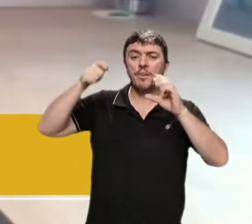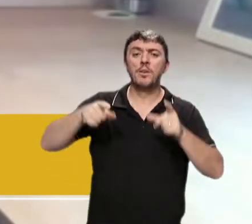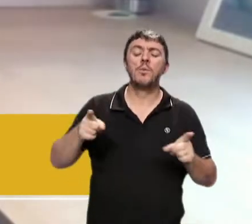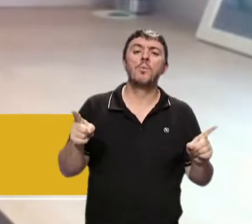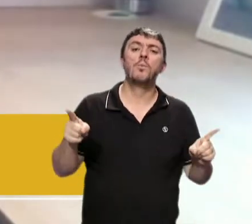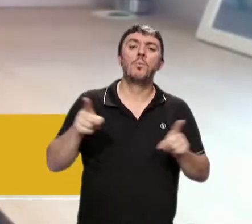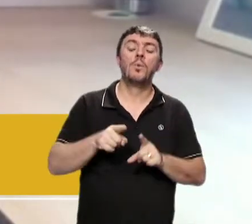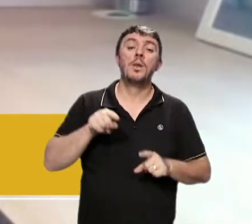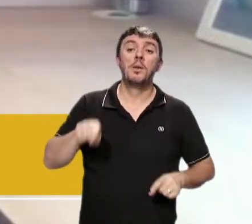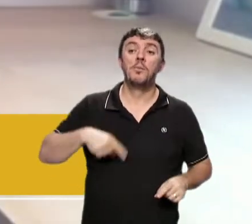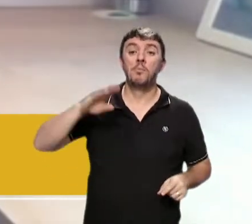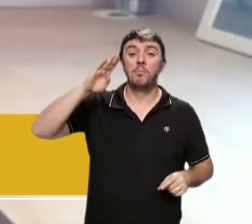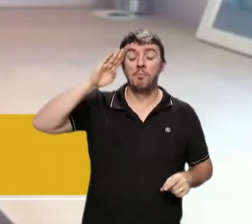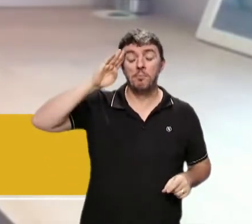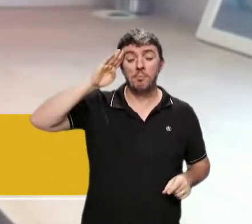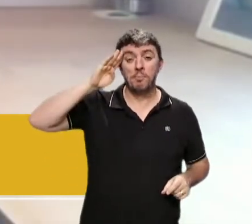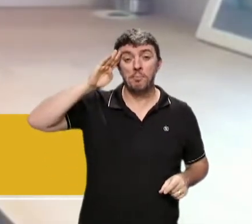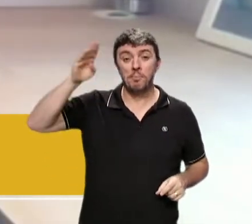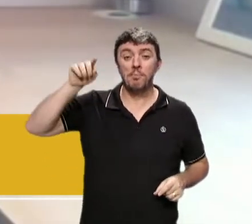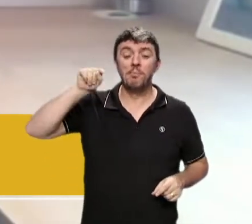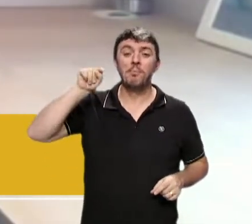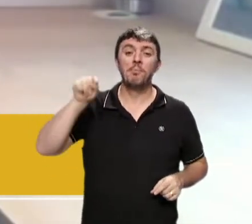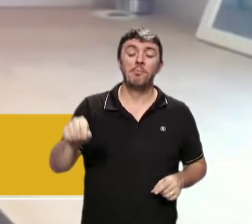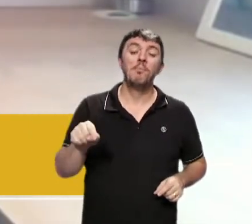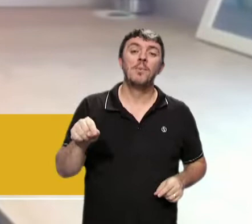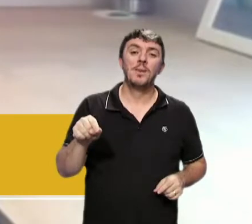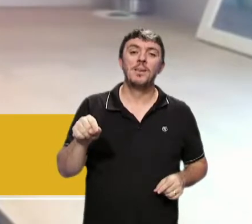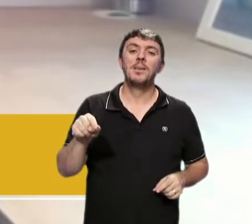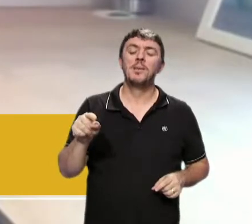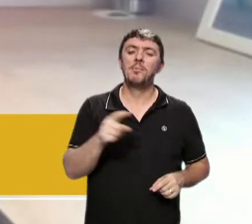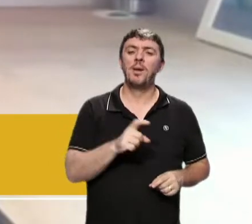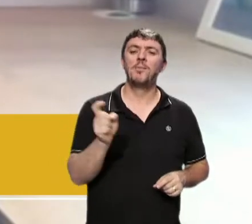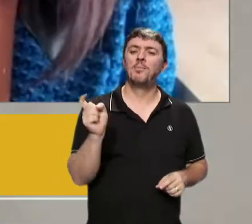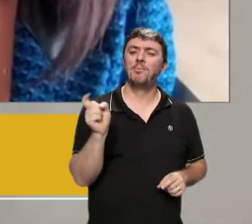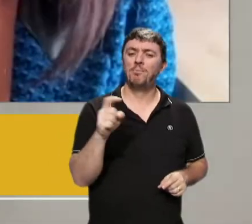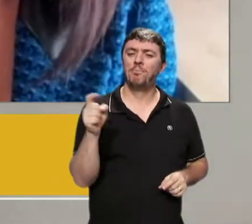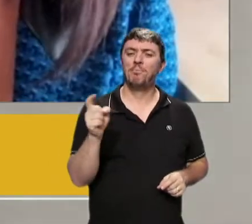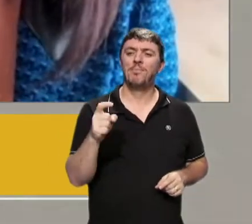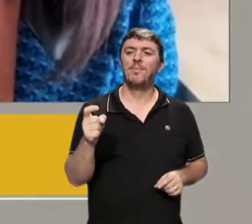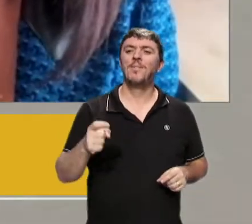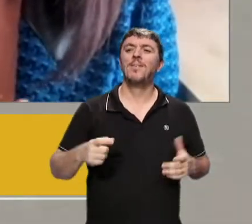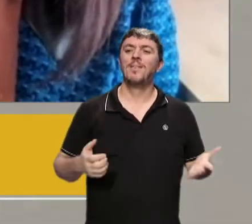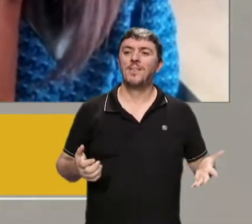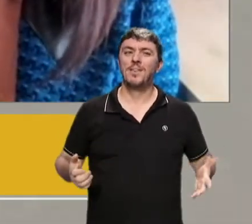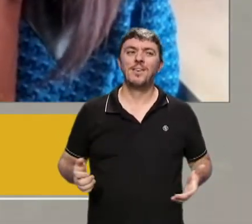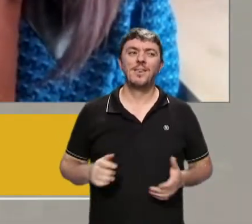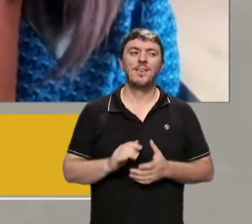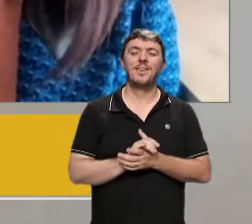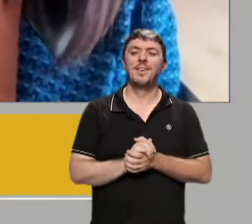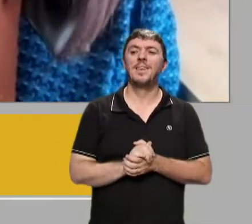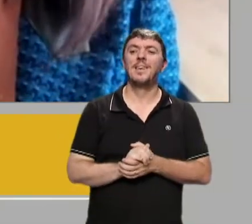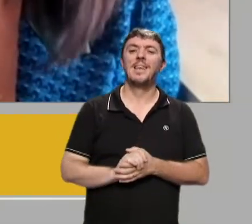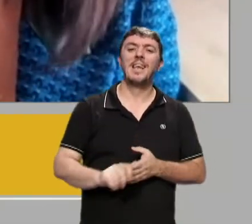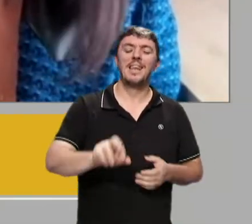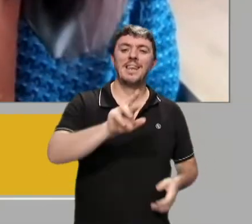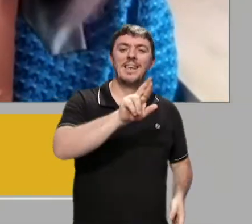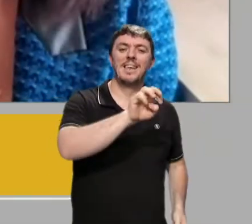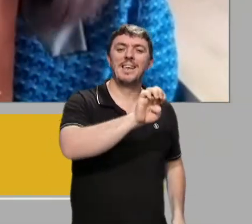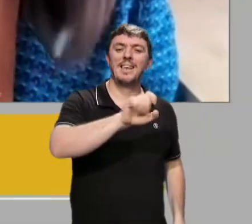é o principal carro-chefe da plataforma vizinha. Eu tô aprendendo ainda a fazer esses vídeos curtos no Reels, né? Porque o